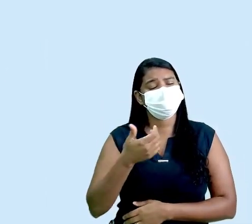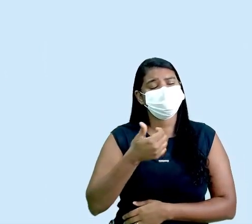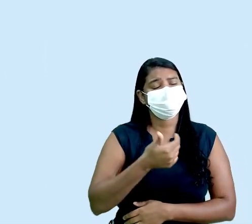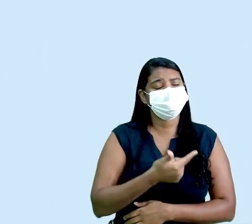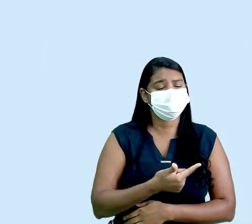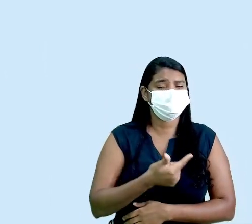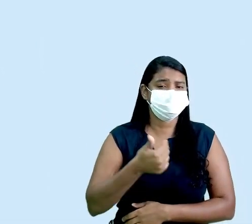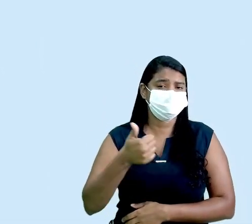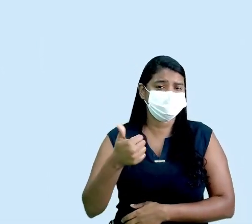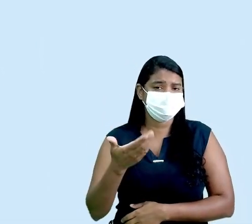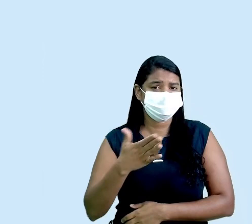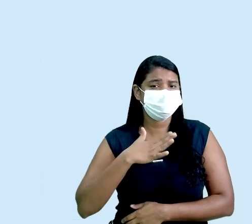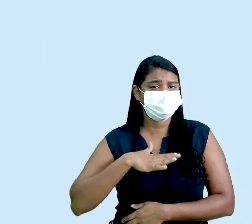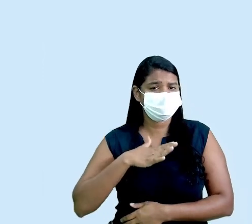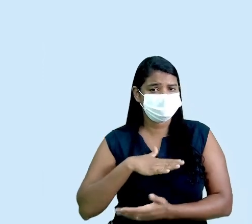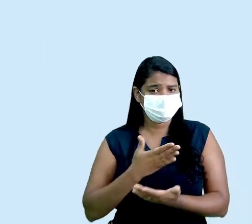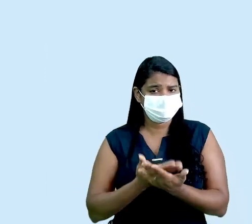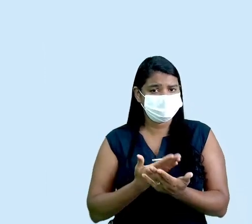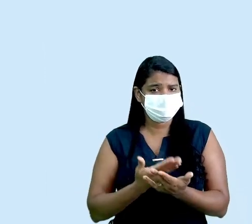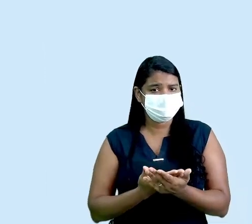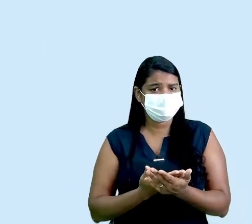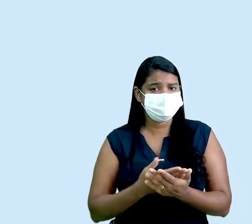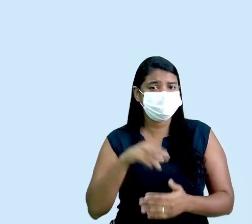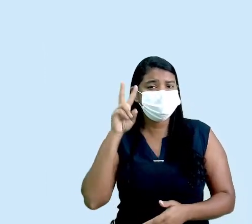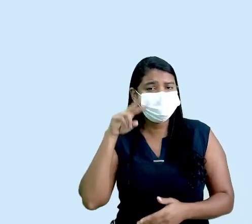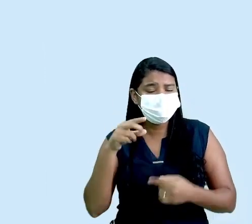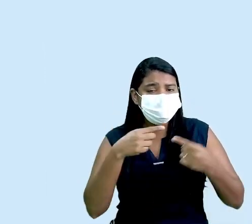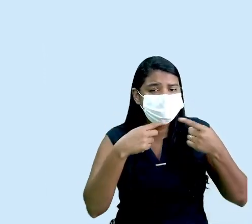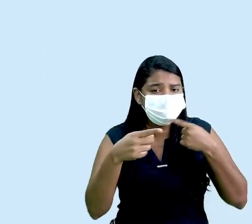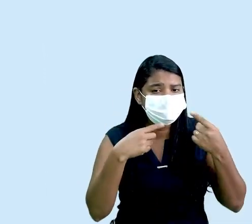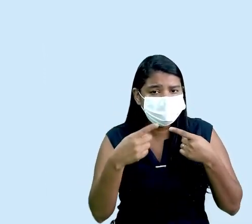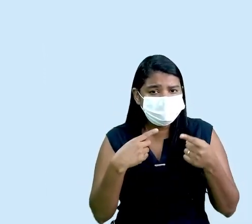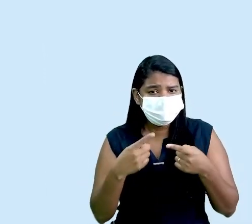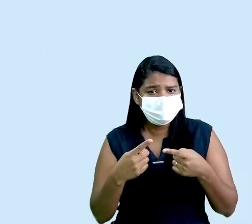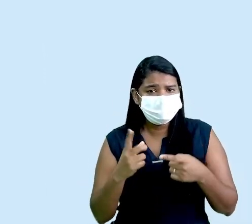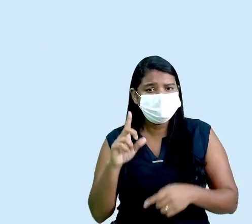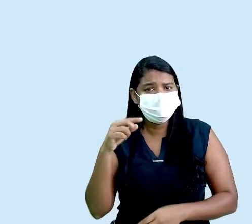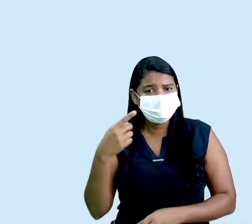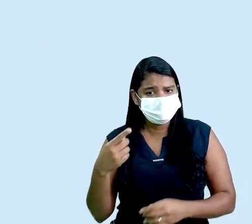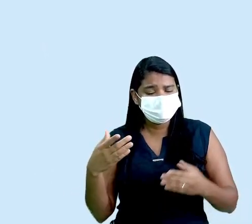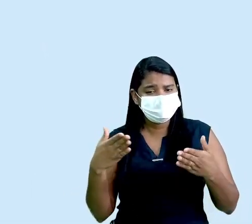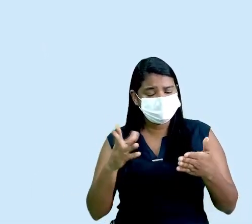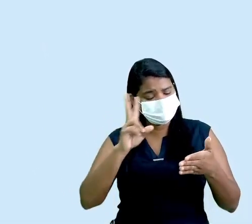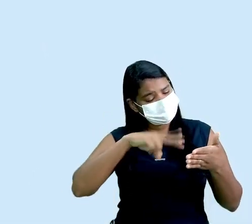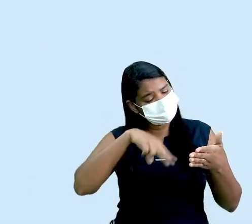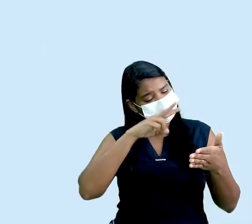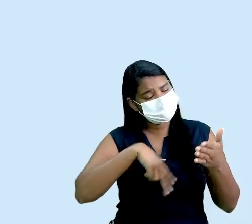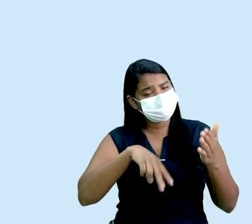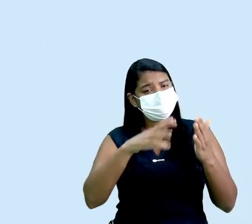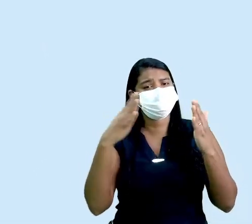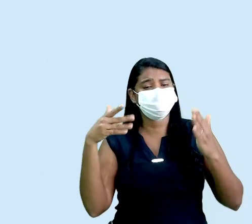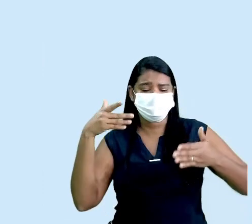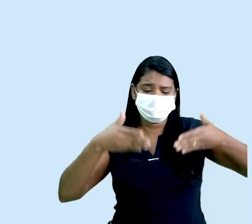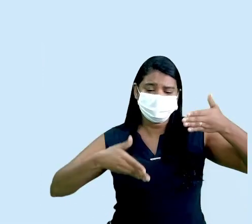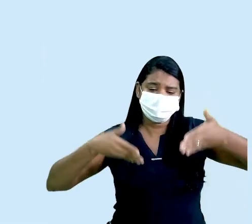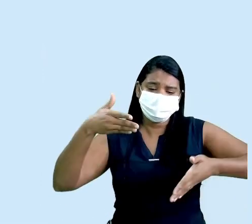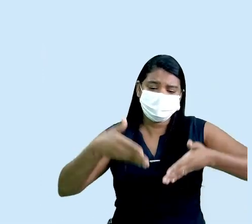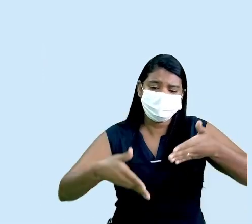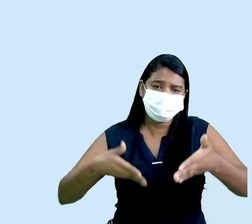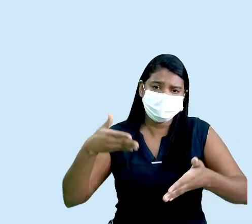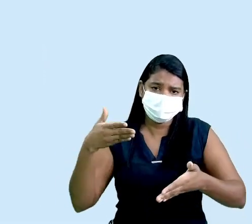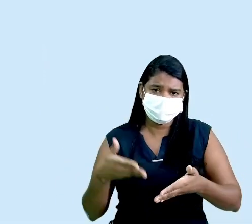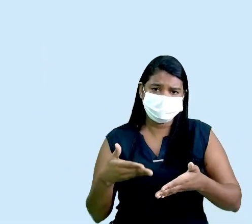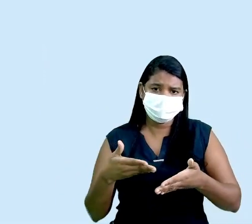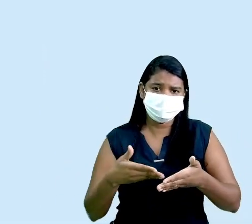Eu espero que vocês gostem dessa aula, assistam. Vamos debater no fórum, né? Continuem lendo o e-book, participando das